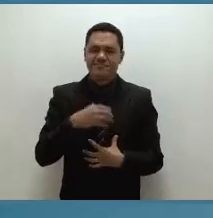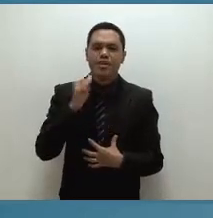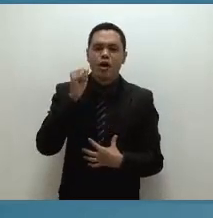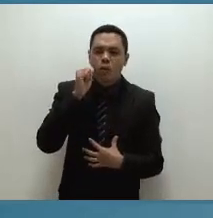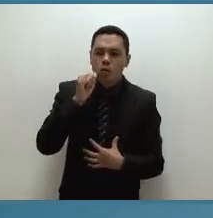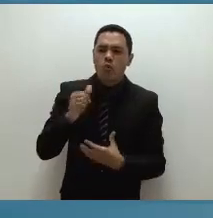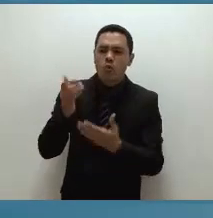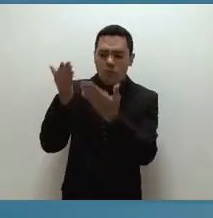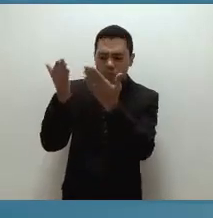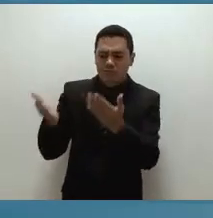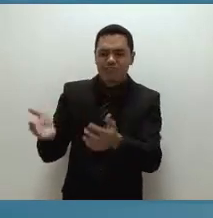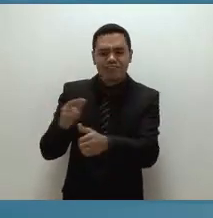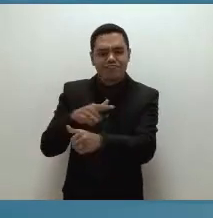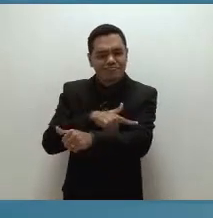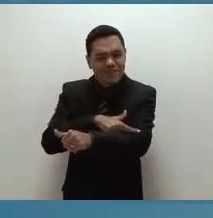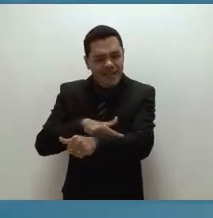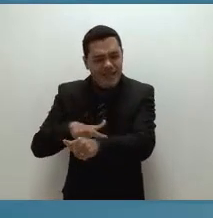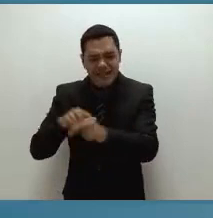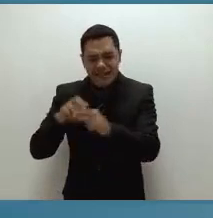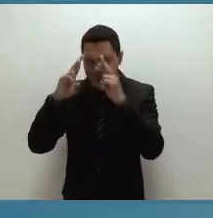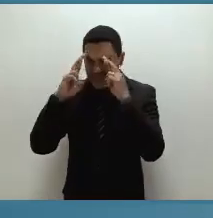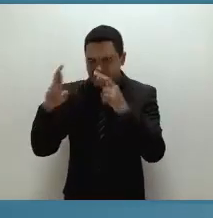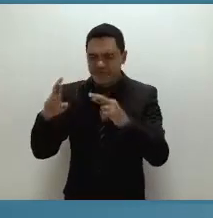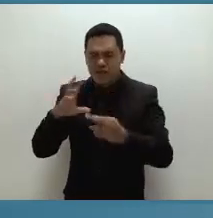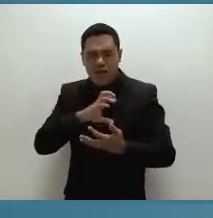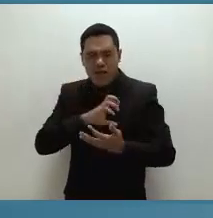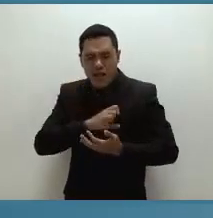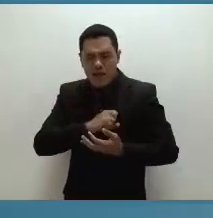respeito, conforme a cultura da diferença,